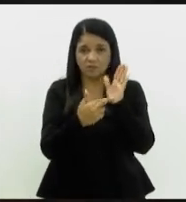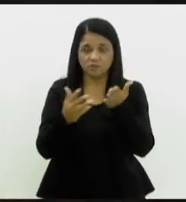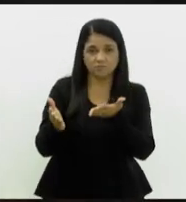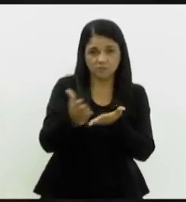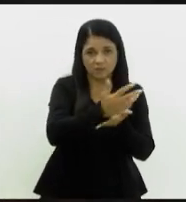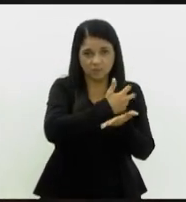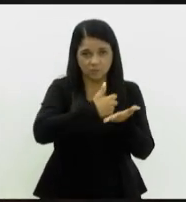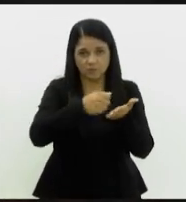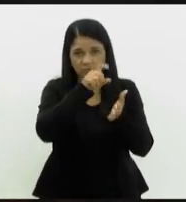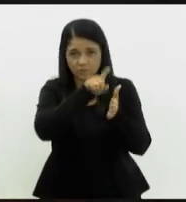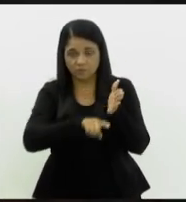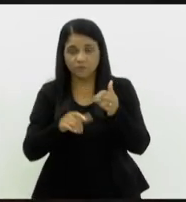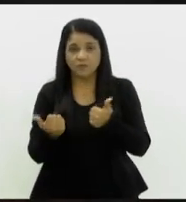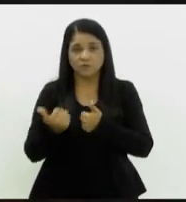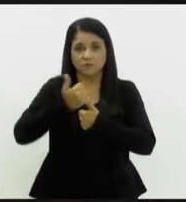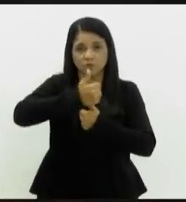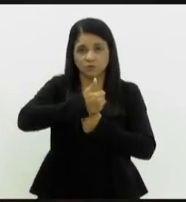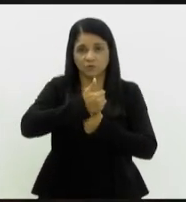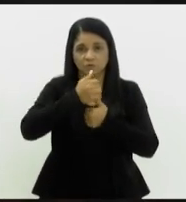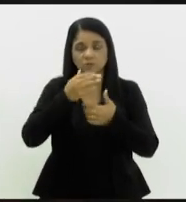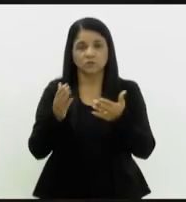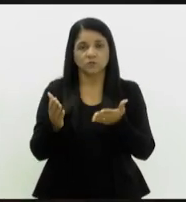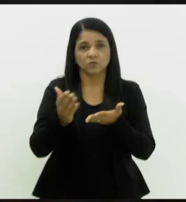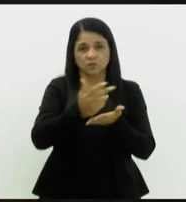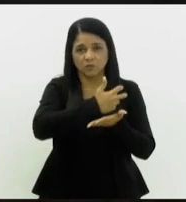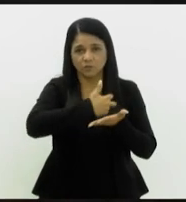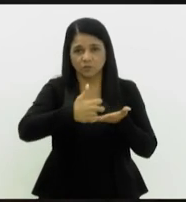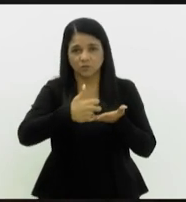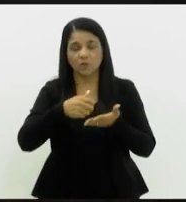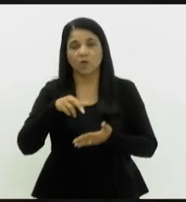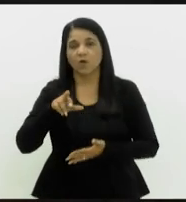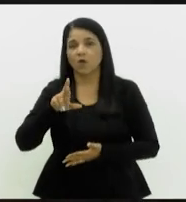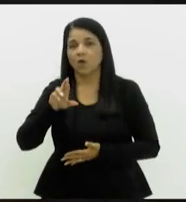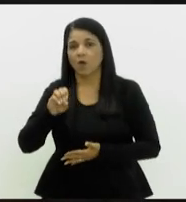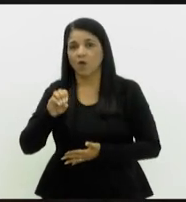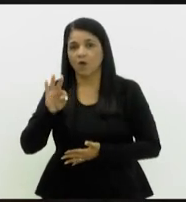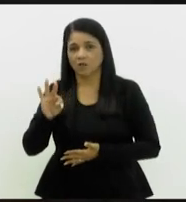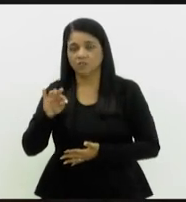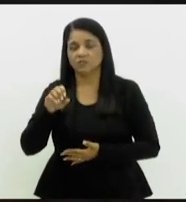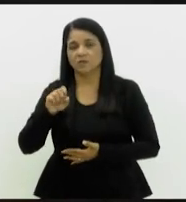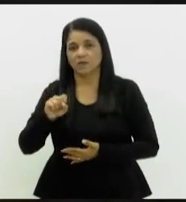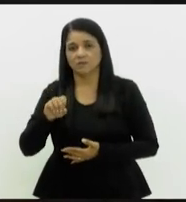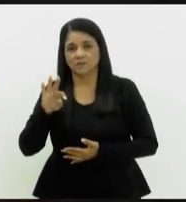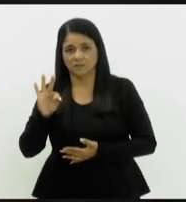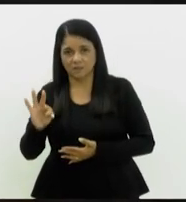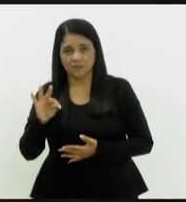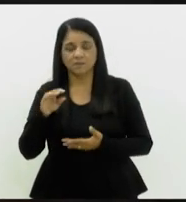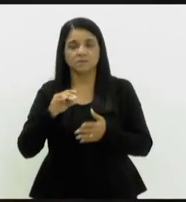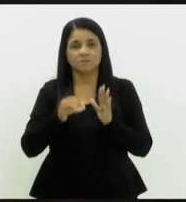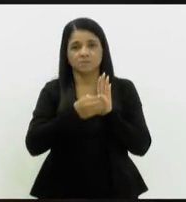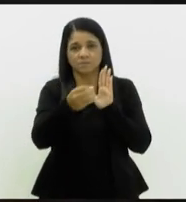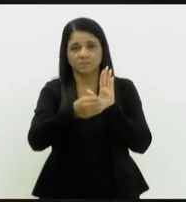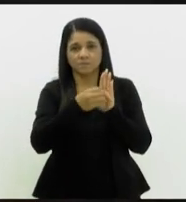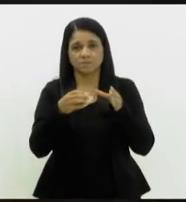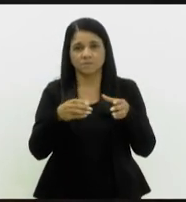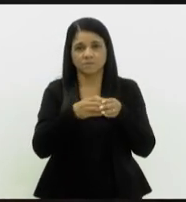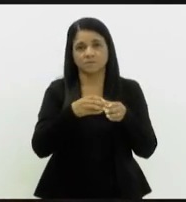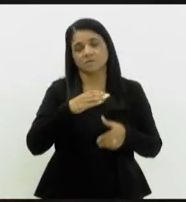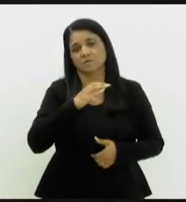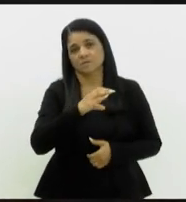tributação da substituição tributária ROT-ST. Pareceres das comissões Constituição e Justiça